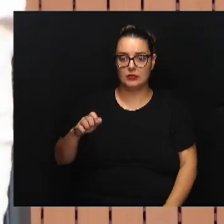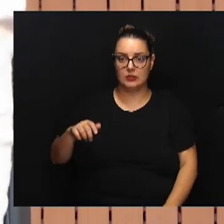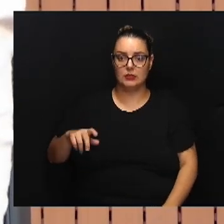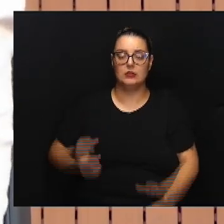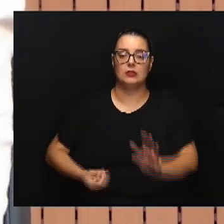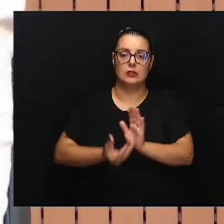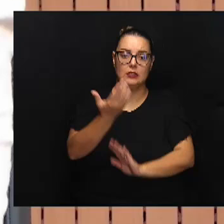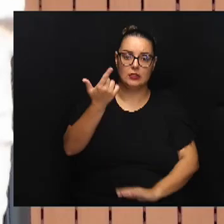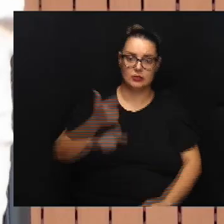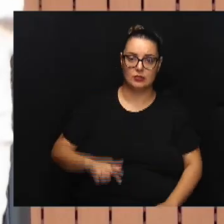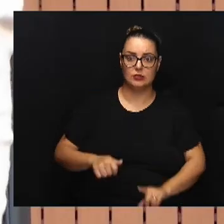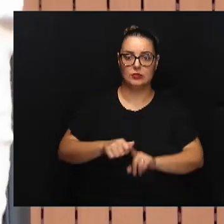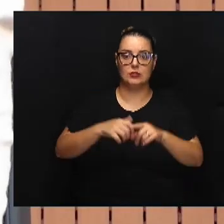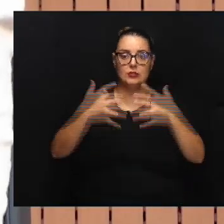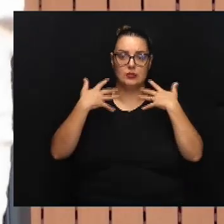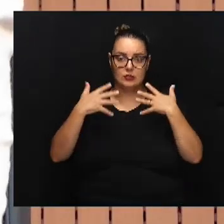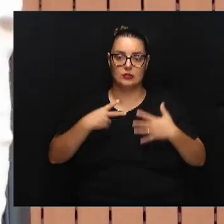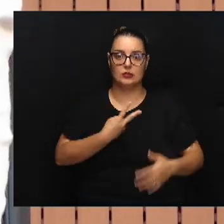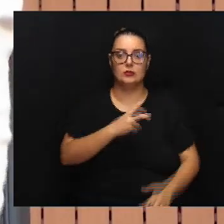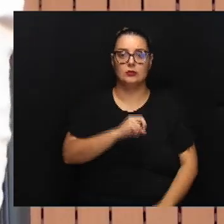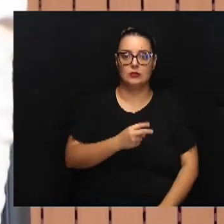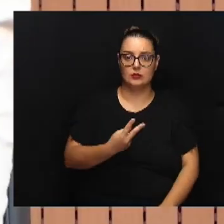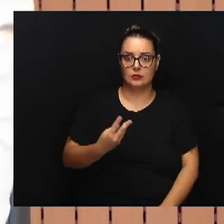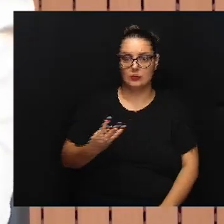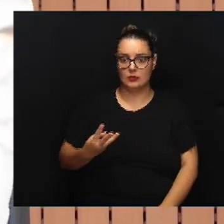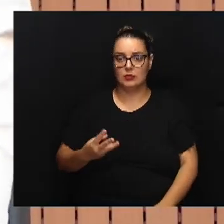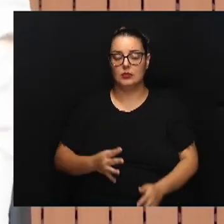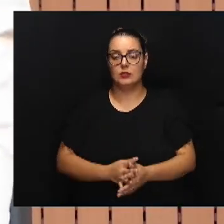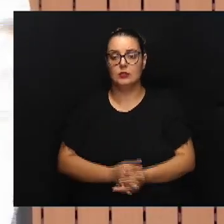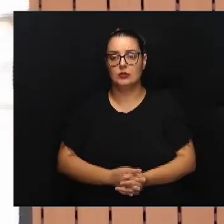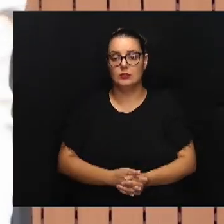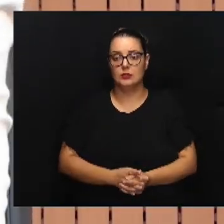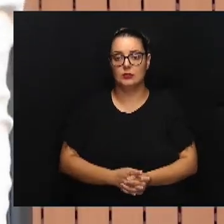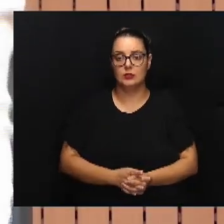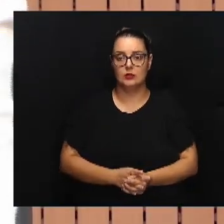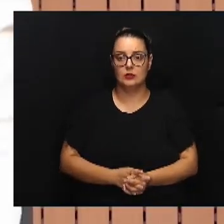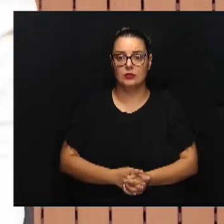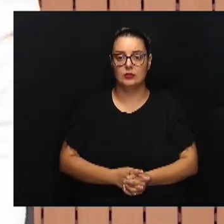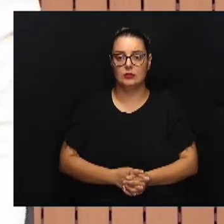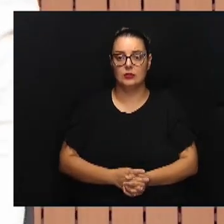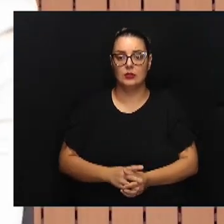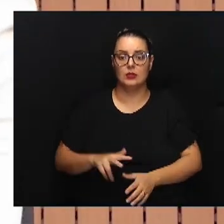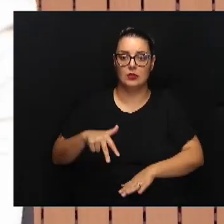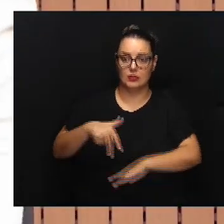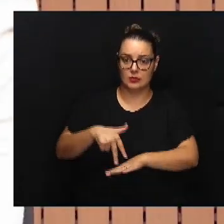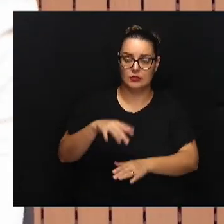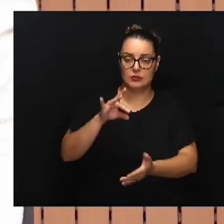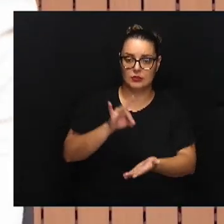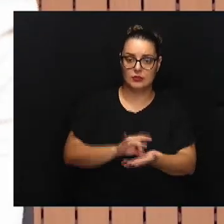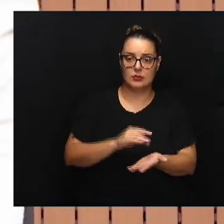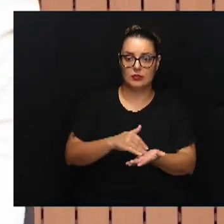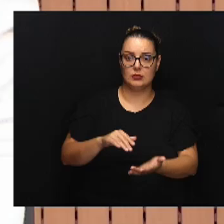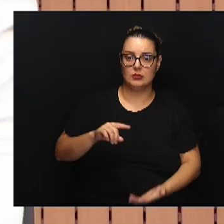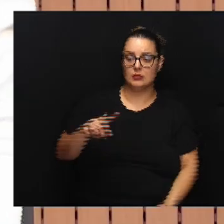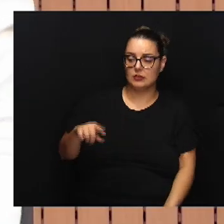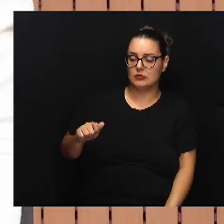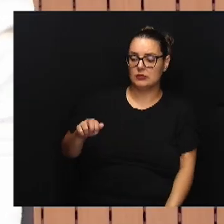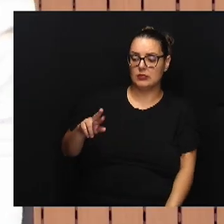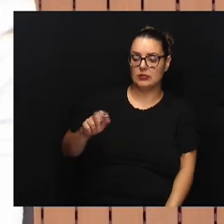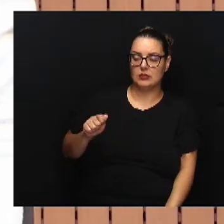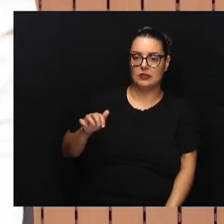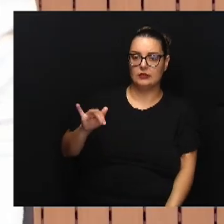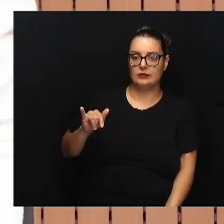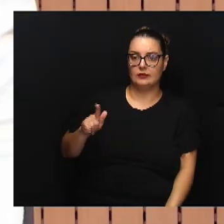partir de janeiro de 2023. Então, a titular da pasta é a secretária Zara Figueiredo,